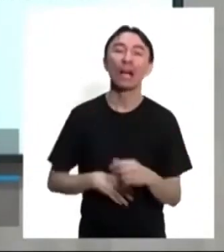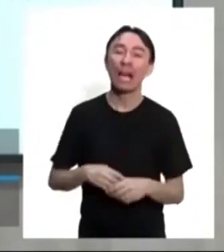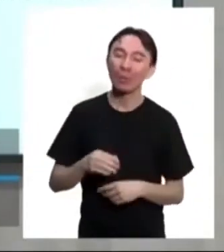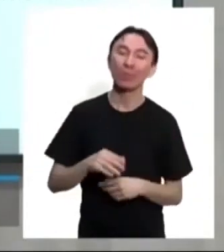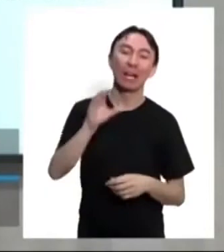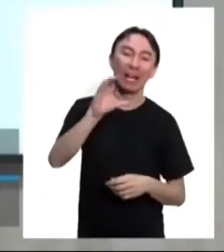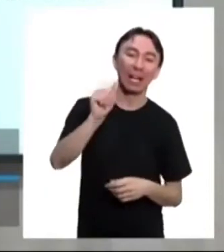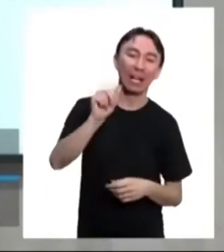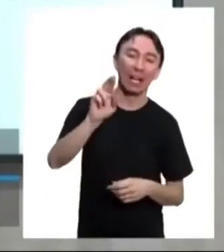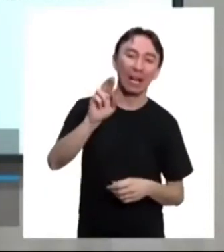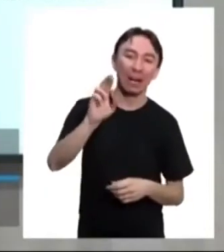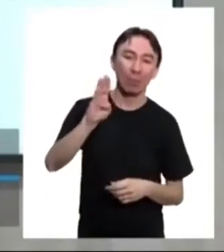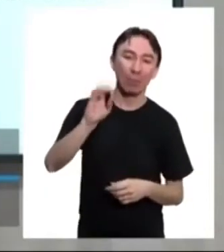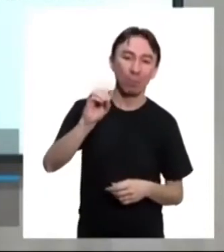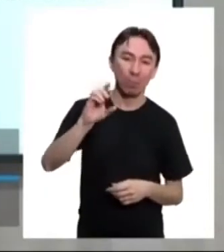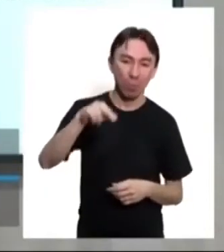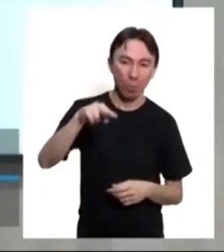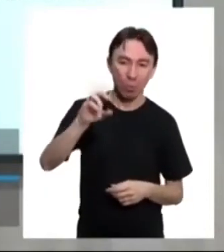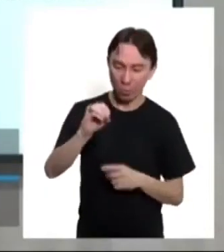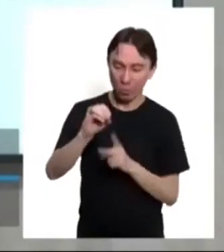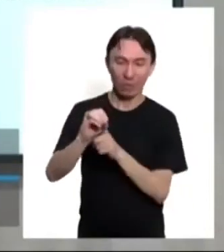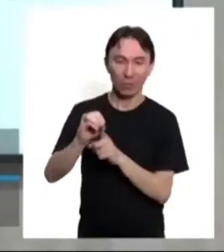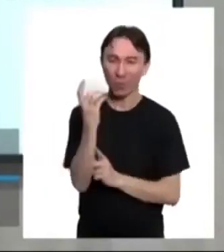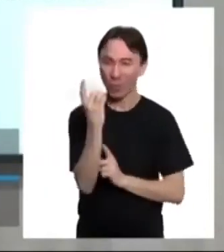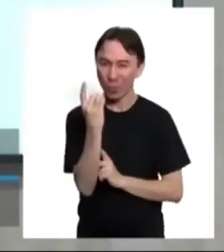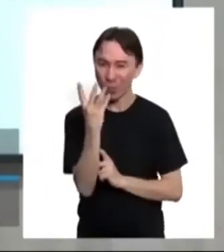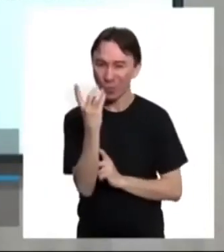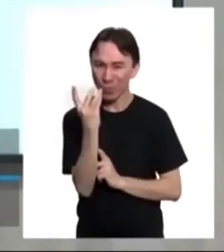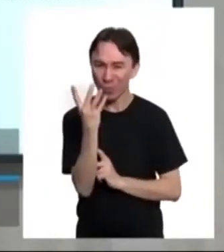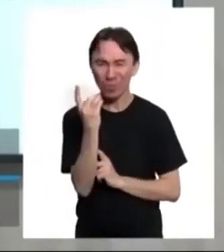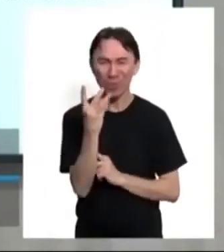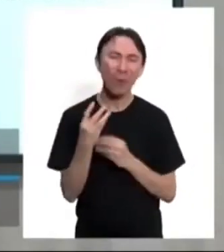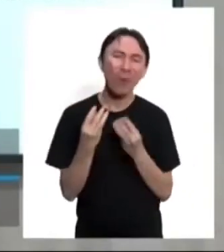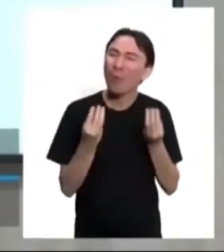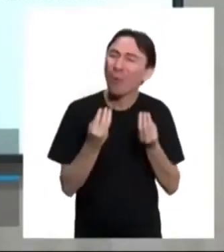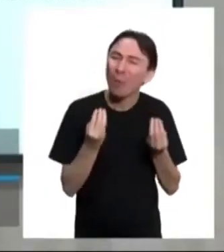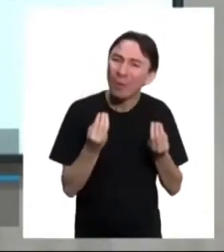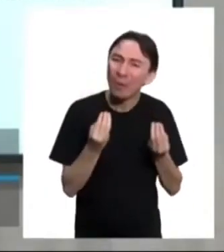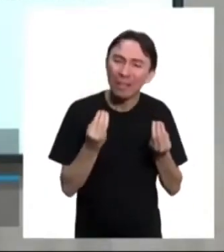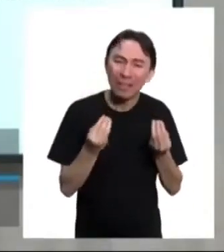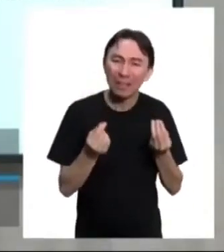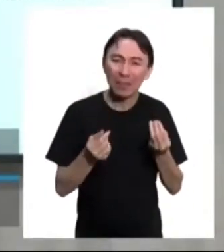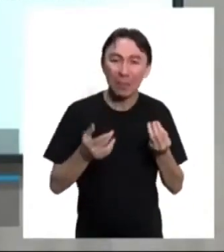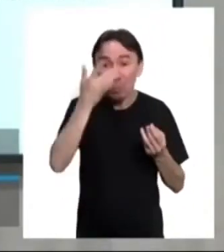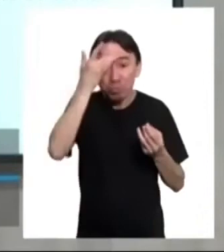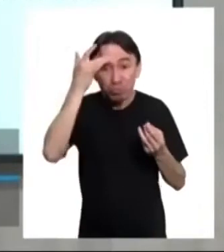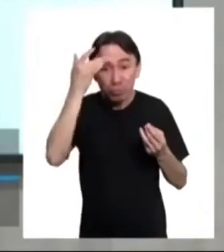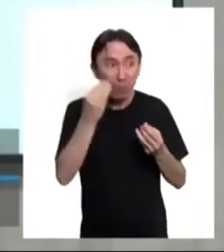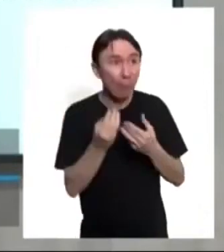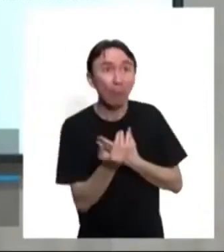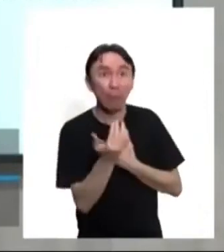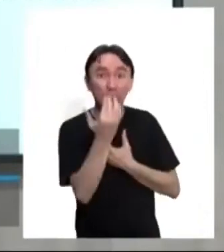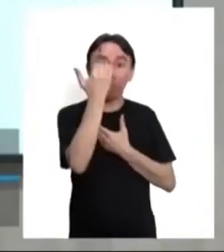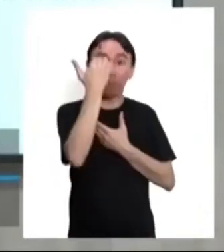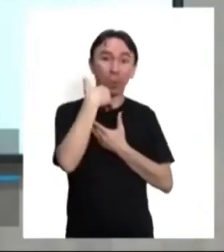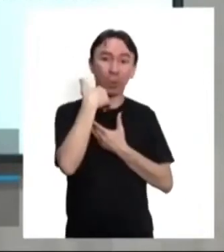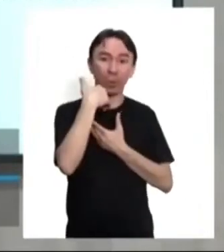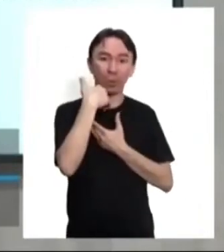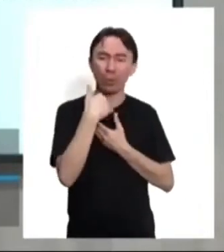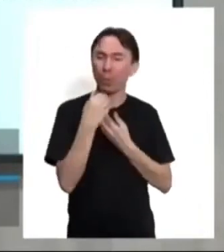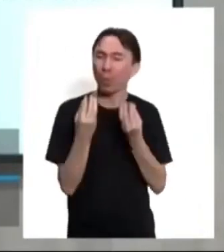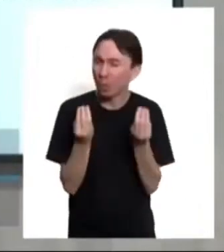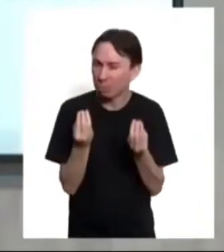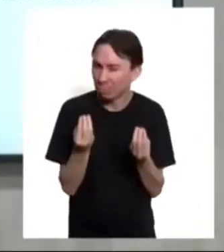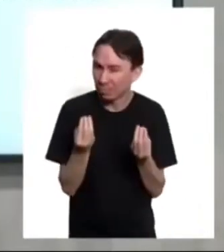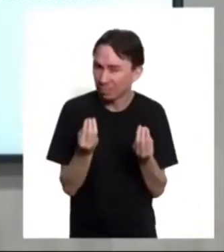14 entra nas pessoas? Como que esse carbono 14 entra nos vegetais? Aprenda, por